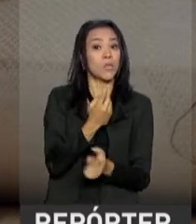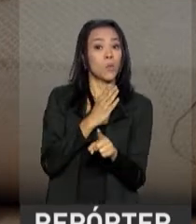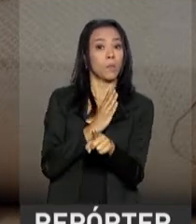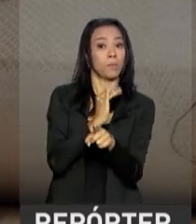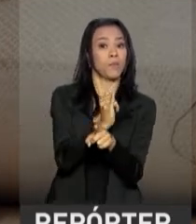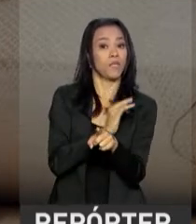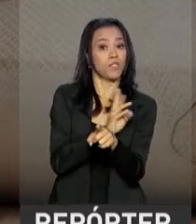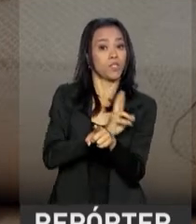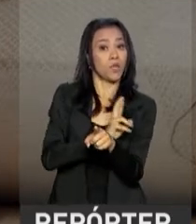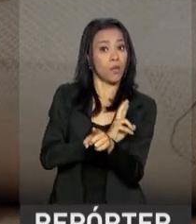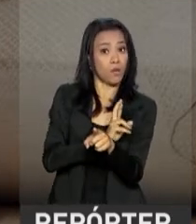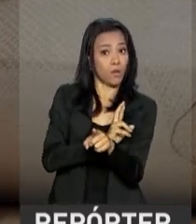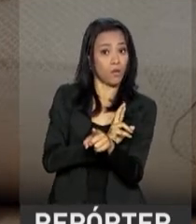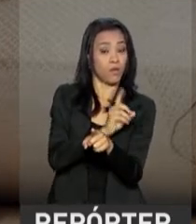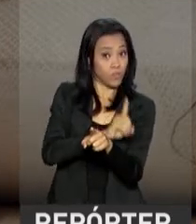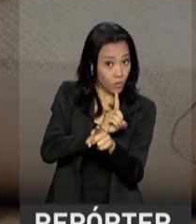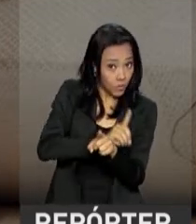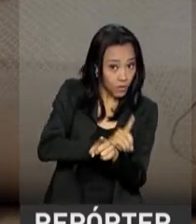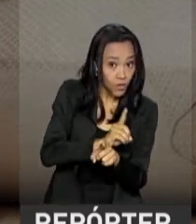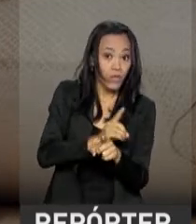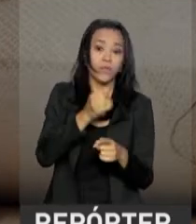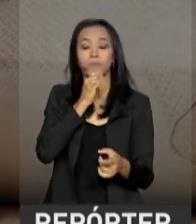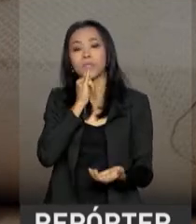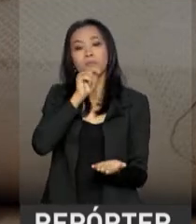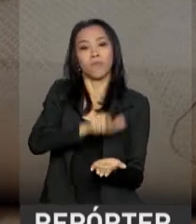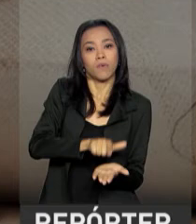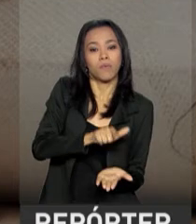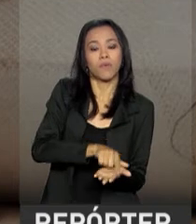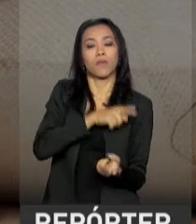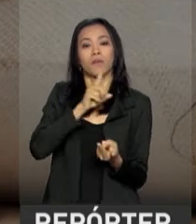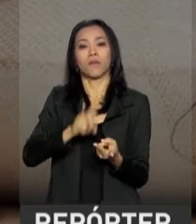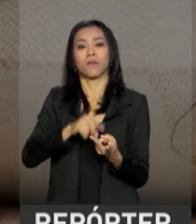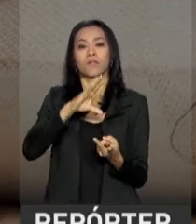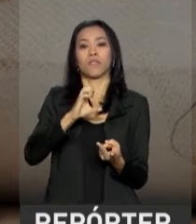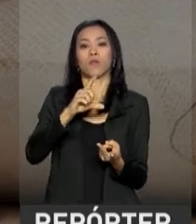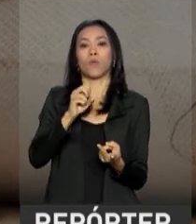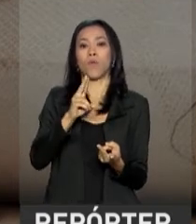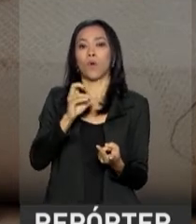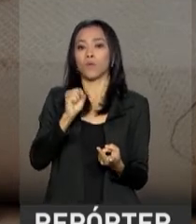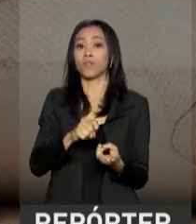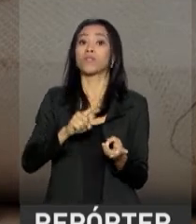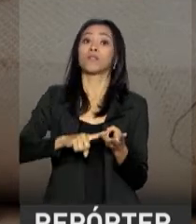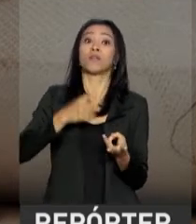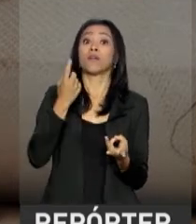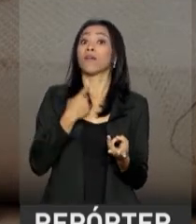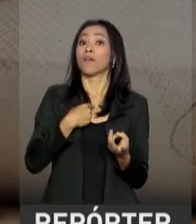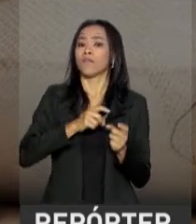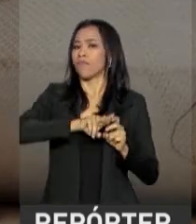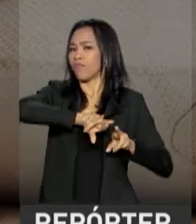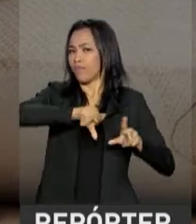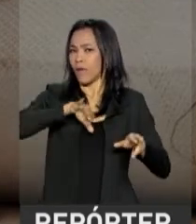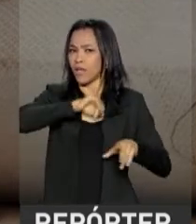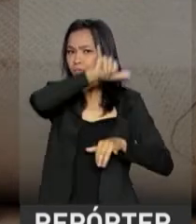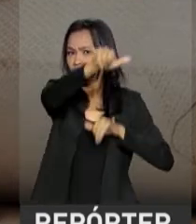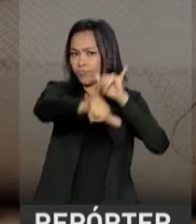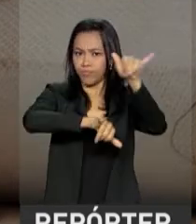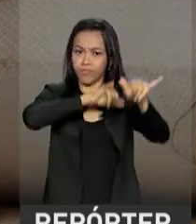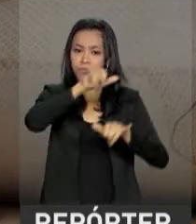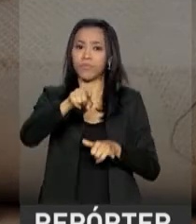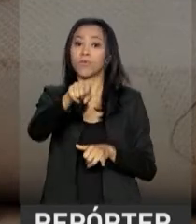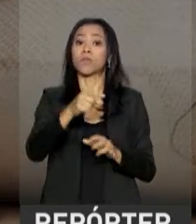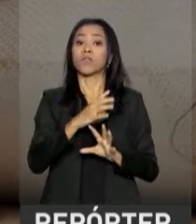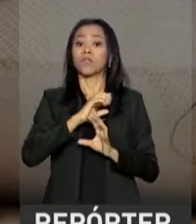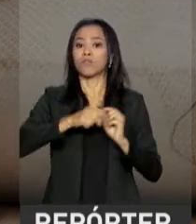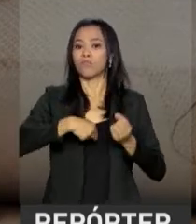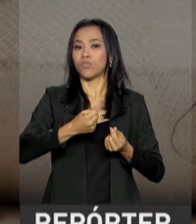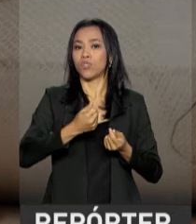de dólares em áreas como papel e celulose, varejo e serviços aéreos, gerando 130